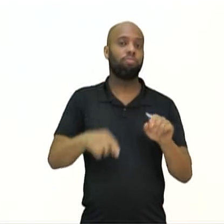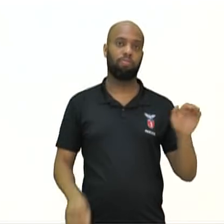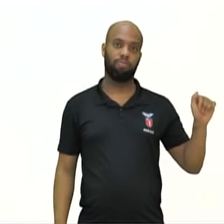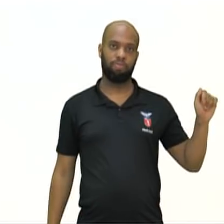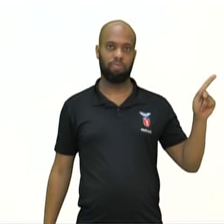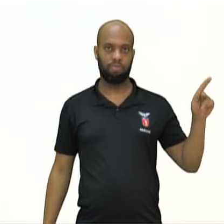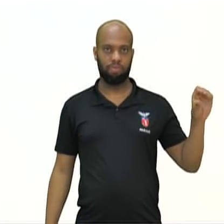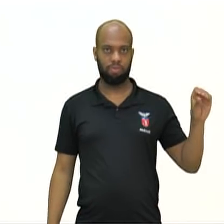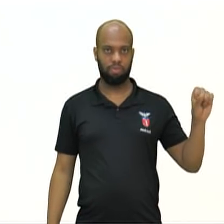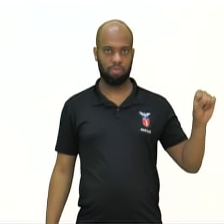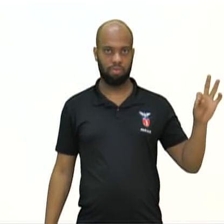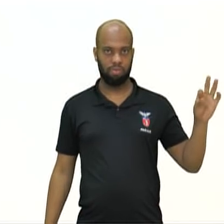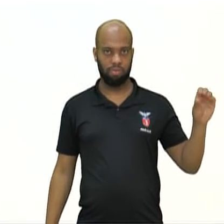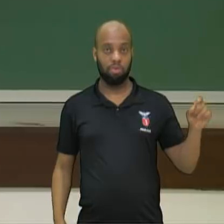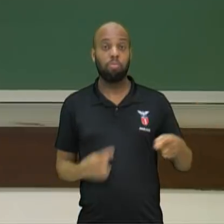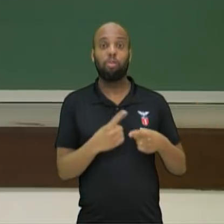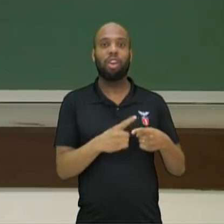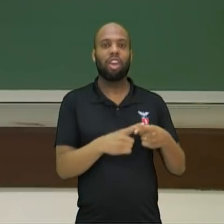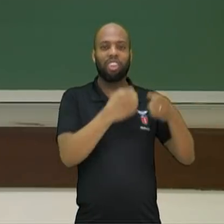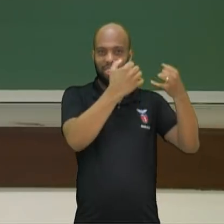aposto. Explicação.